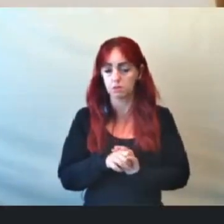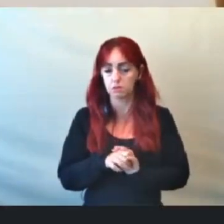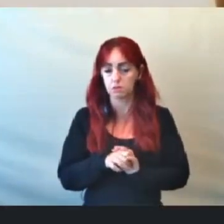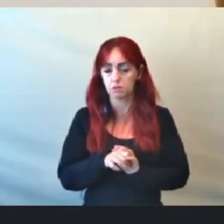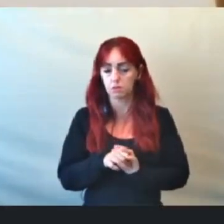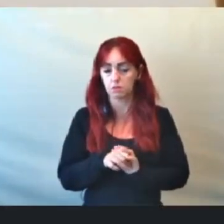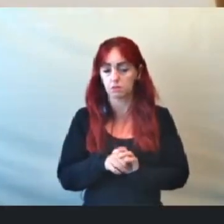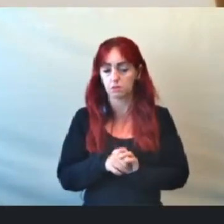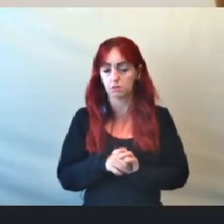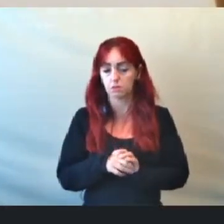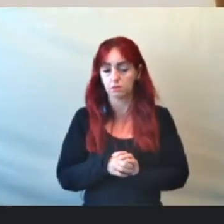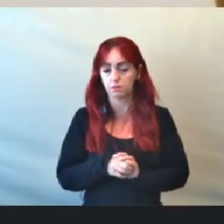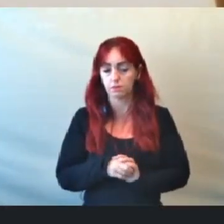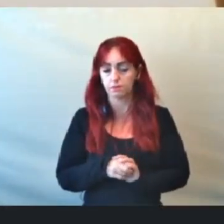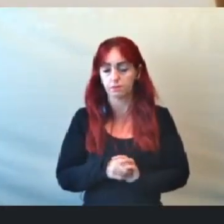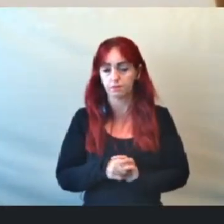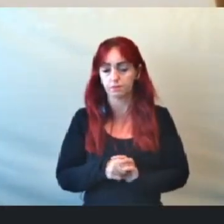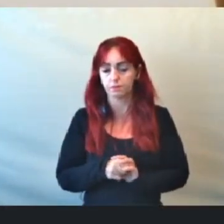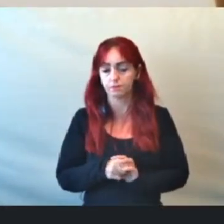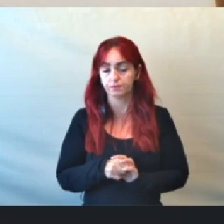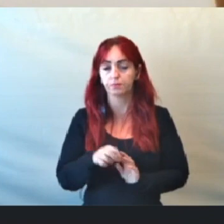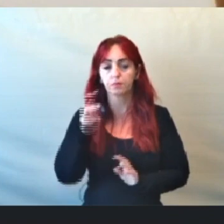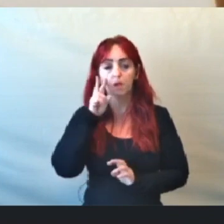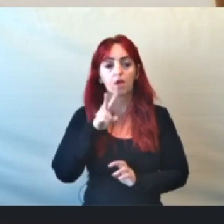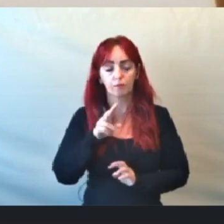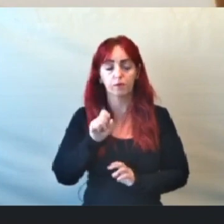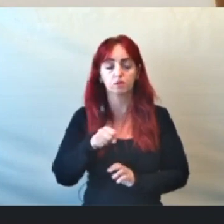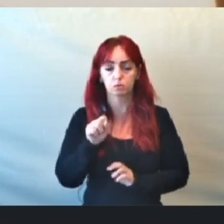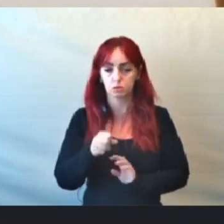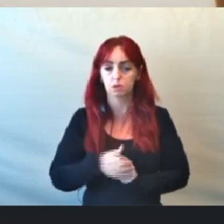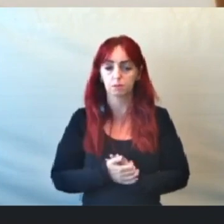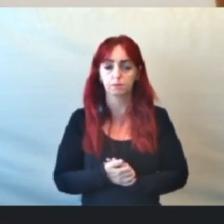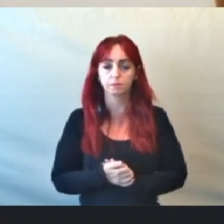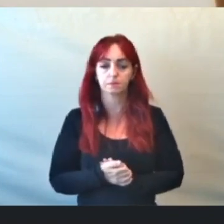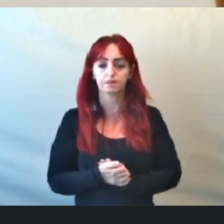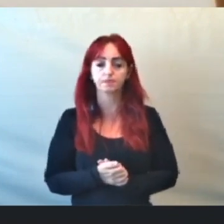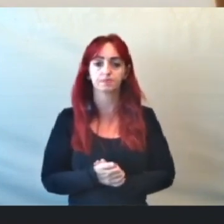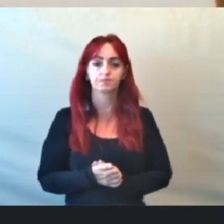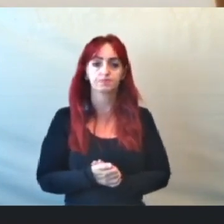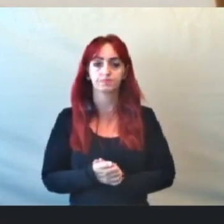Estou. Ah, perfeito. O senhor pode ler para a gente, por favor?